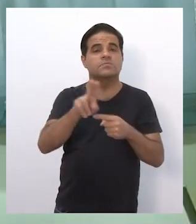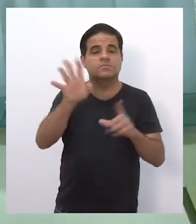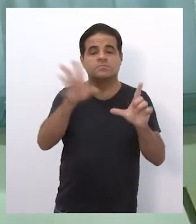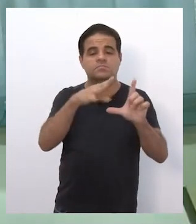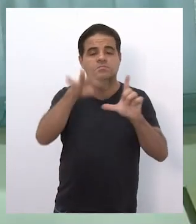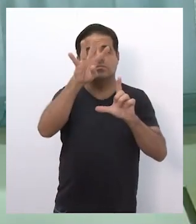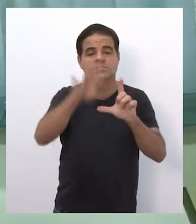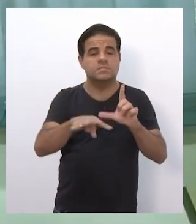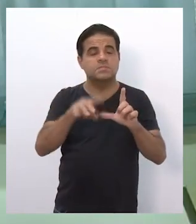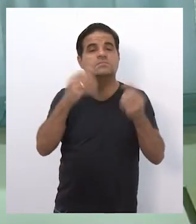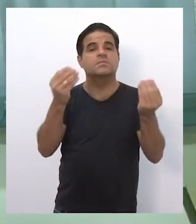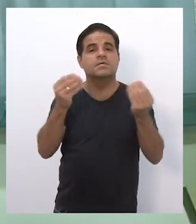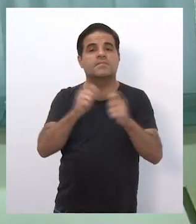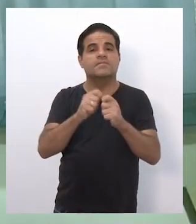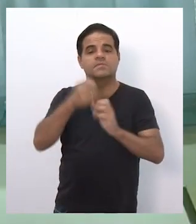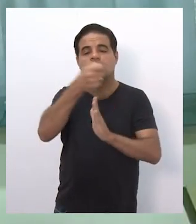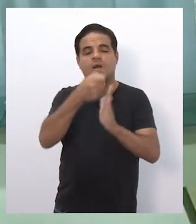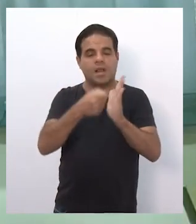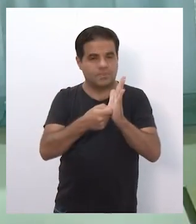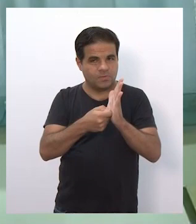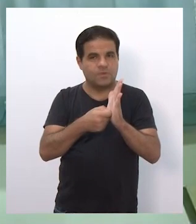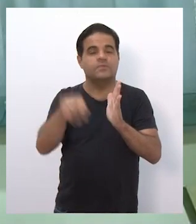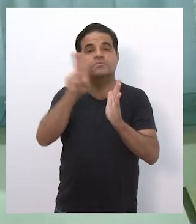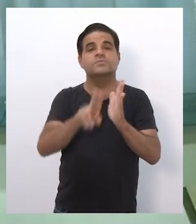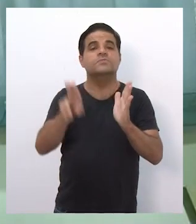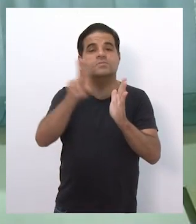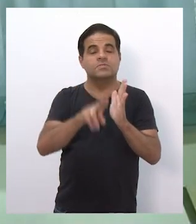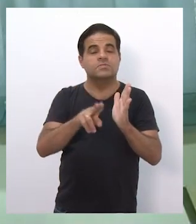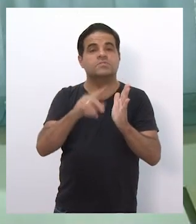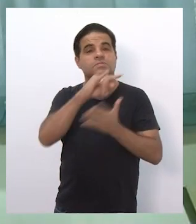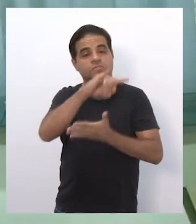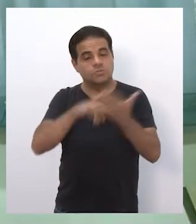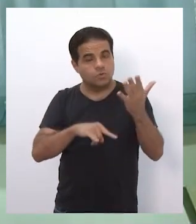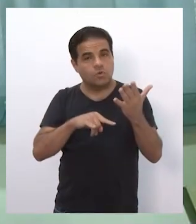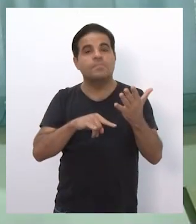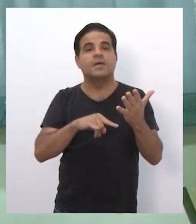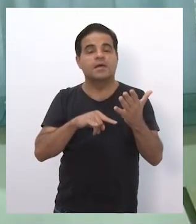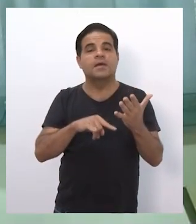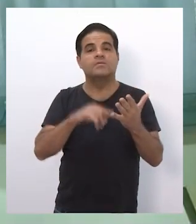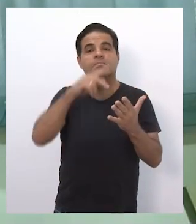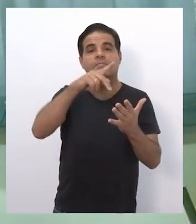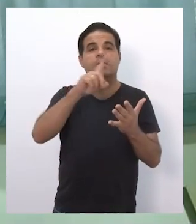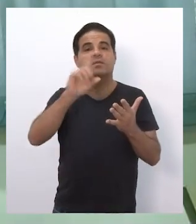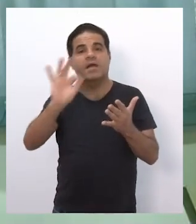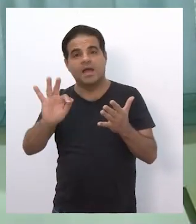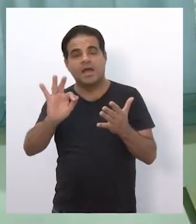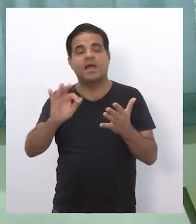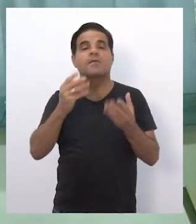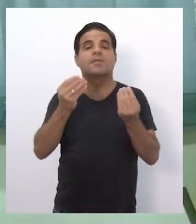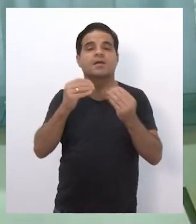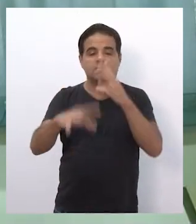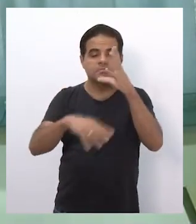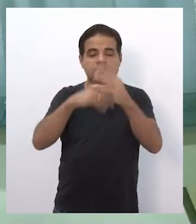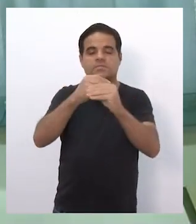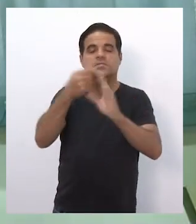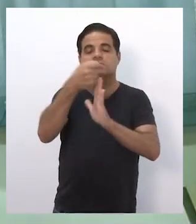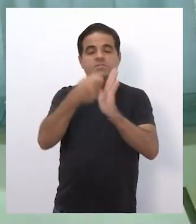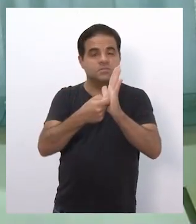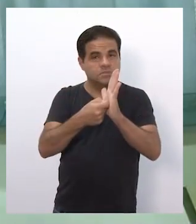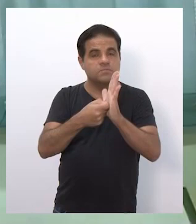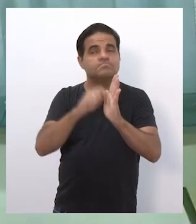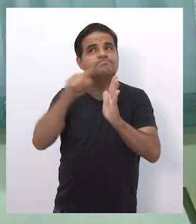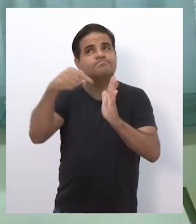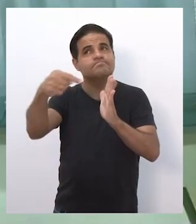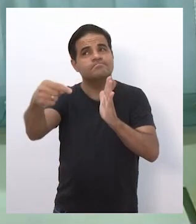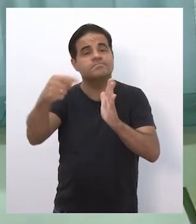tabela para poder fazer o seu relatório, usando aquele documento que veio em PDF para poder complementar o seu relatório. De